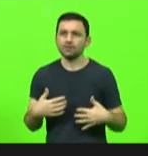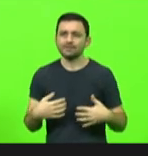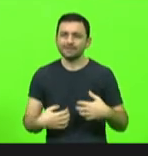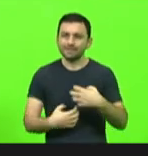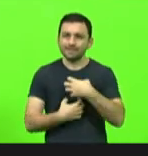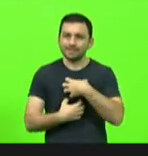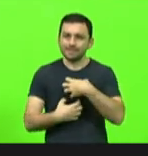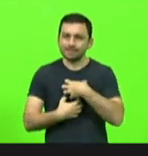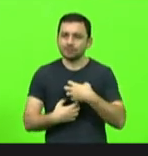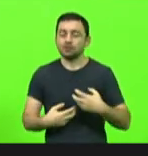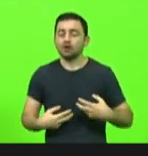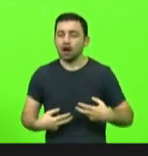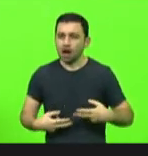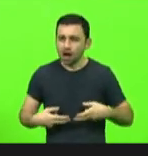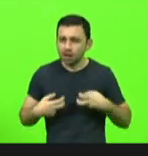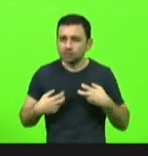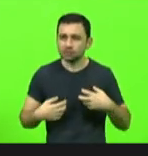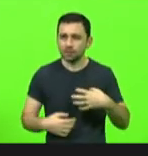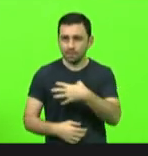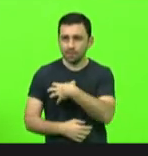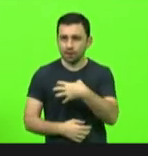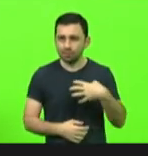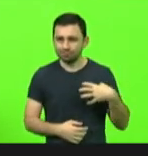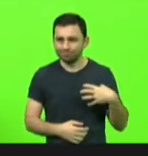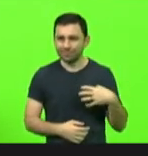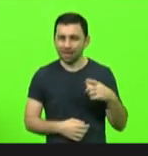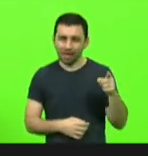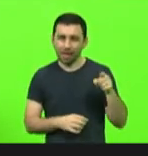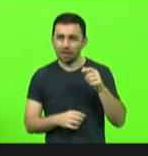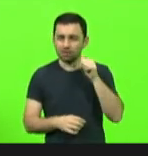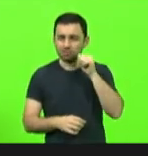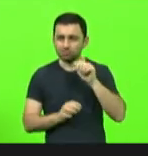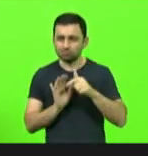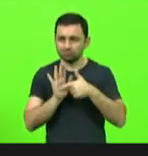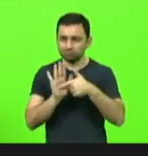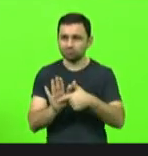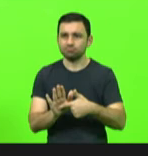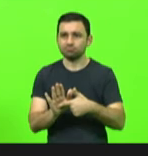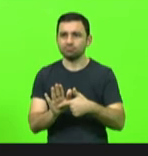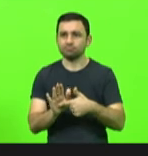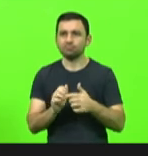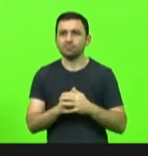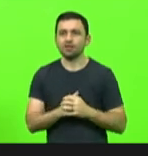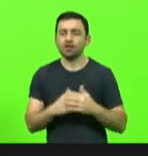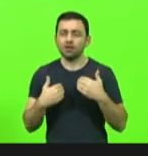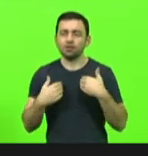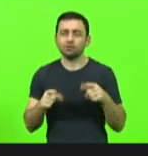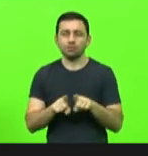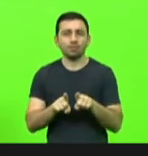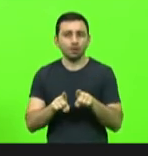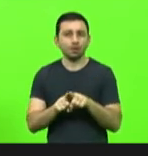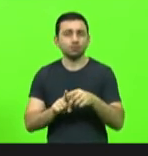do câncer de mama apresentadas pela Celinha, quero destacar também e